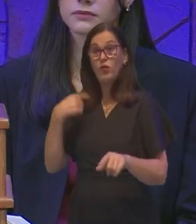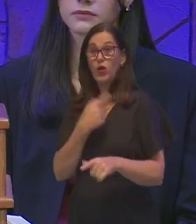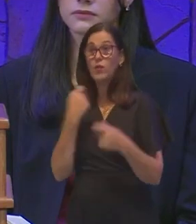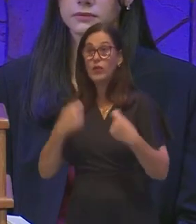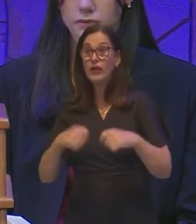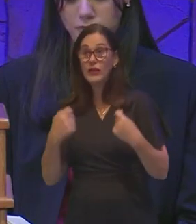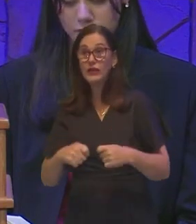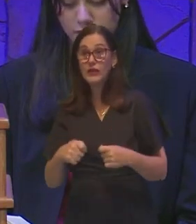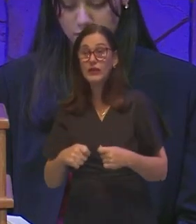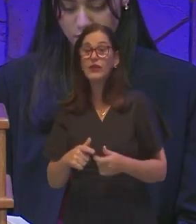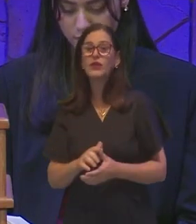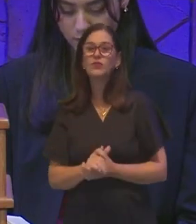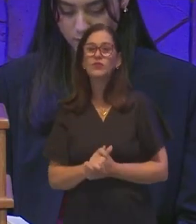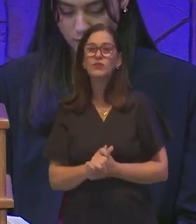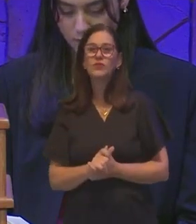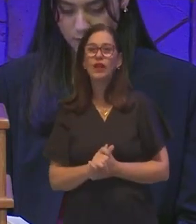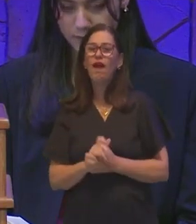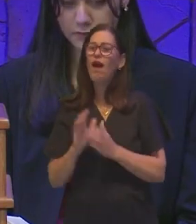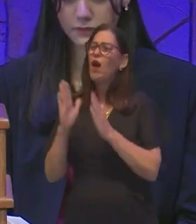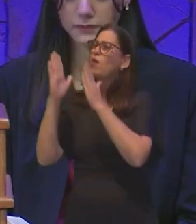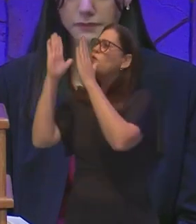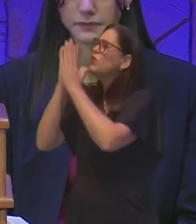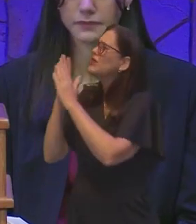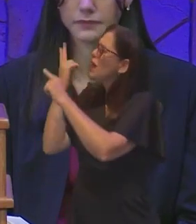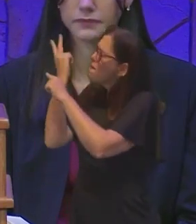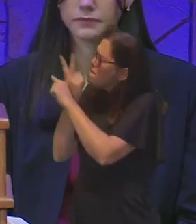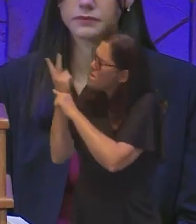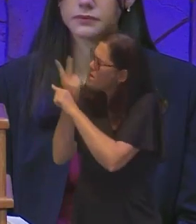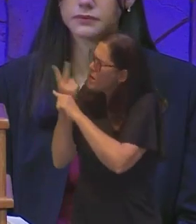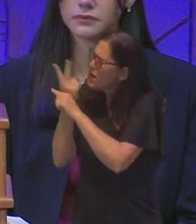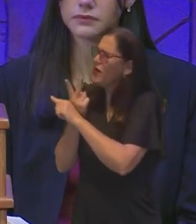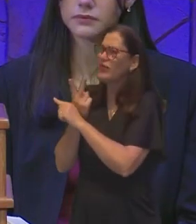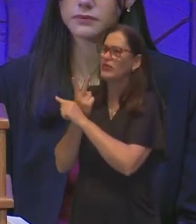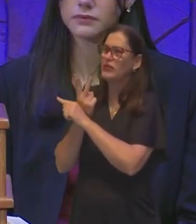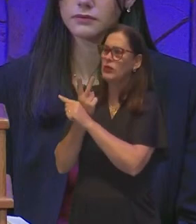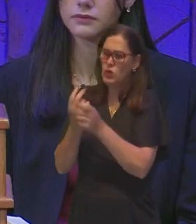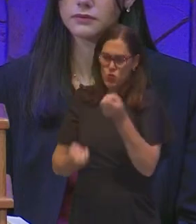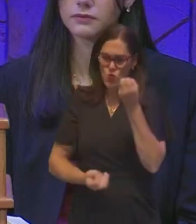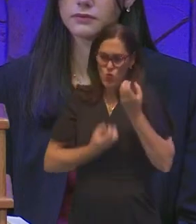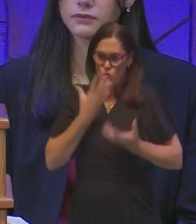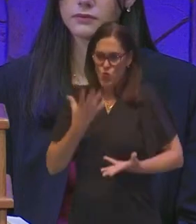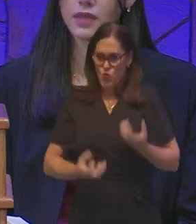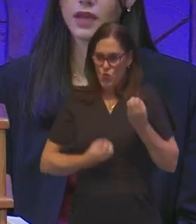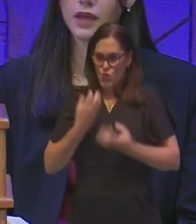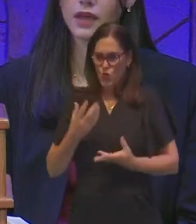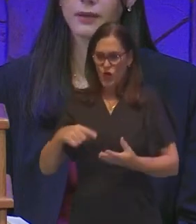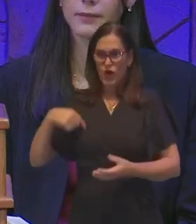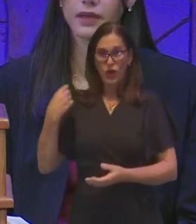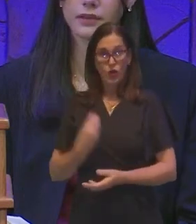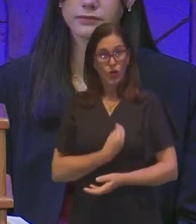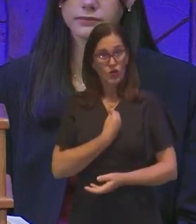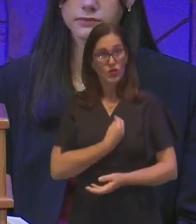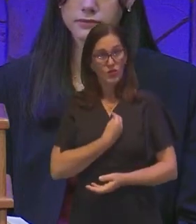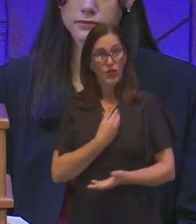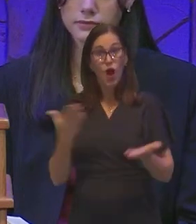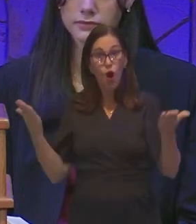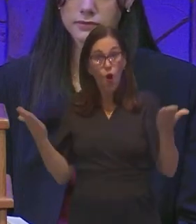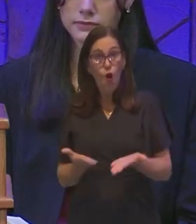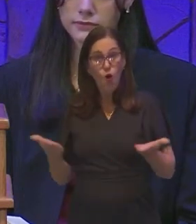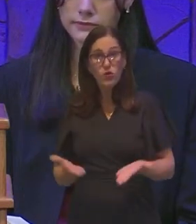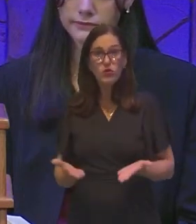e necessitamos clamar e buscar por um avivamento em nossos dias.